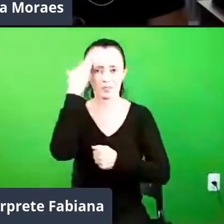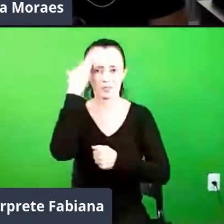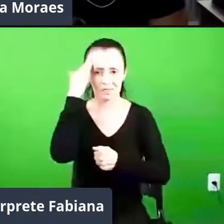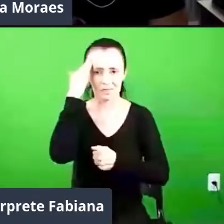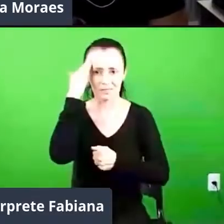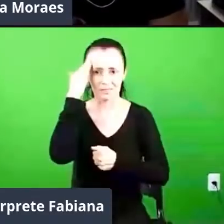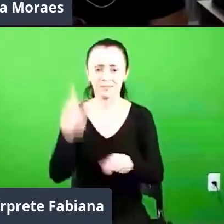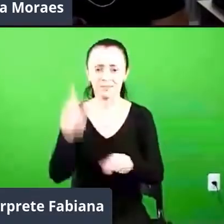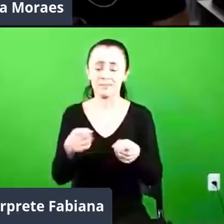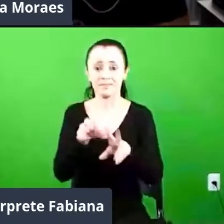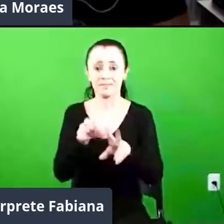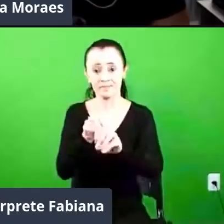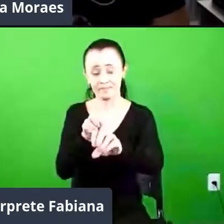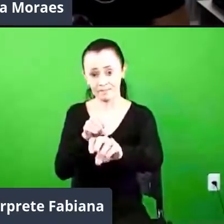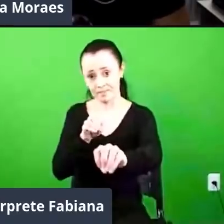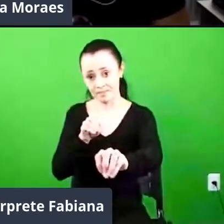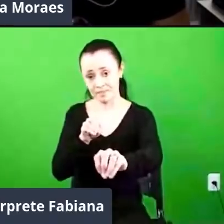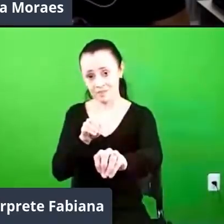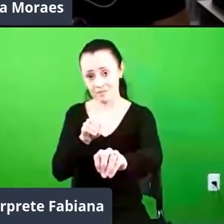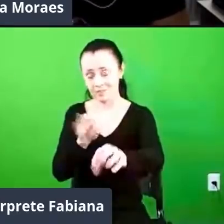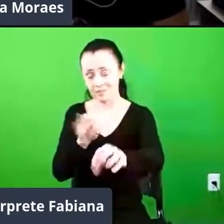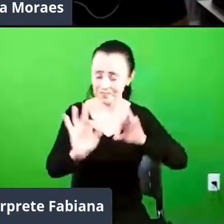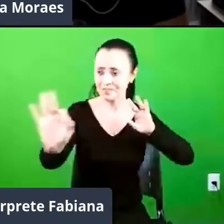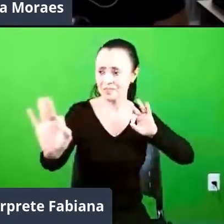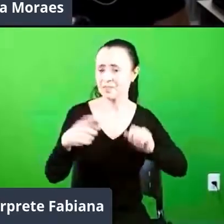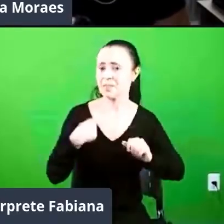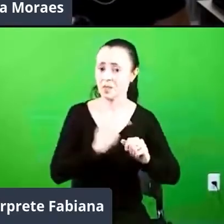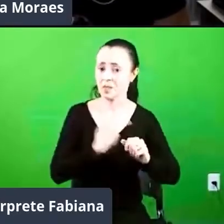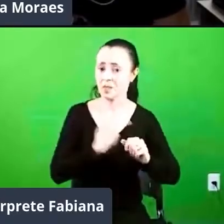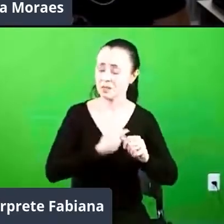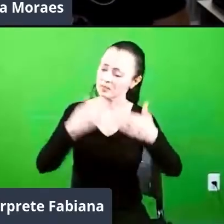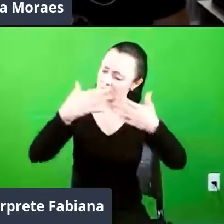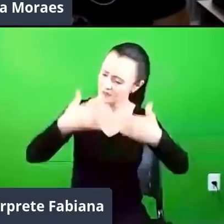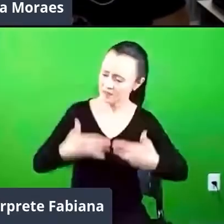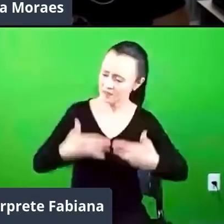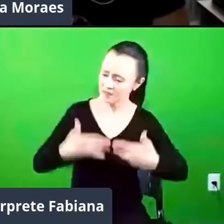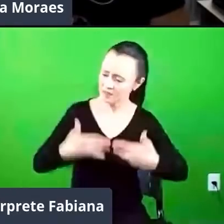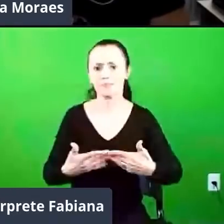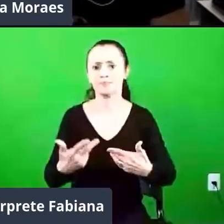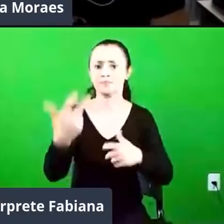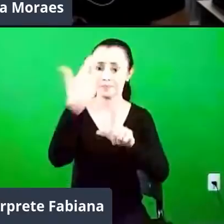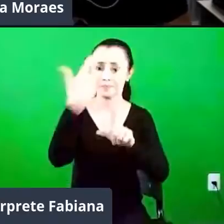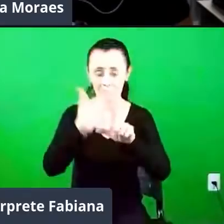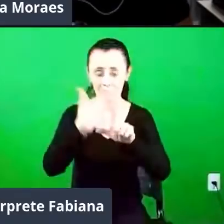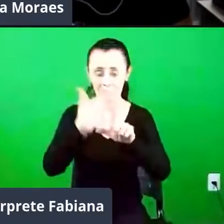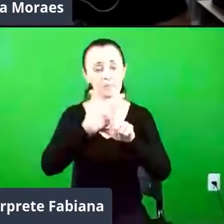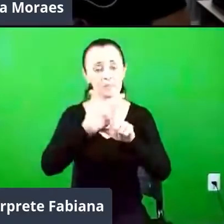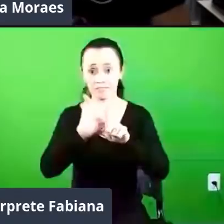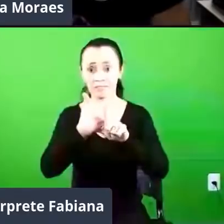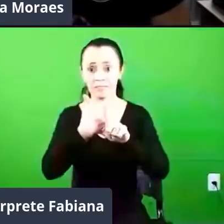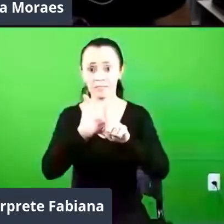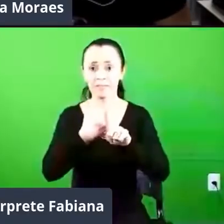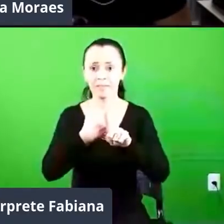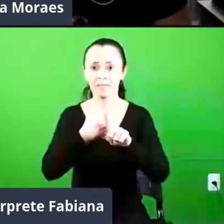remoto, nós explicamos, né? Gravamos nossa aula, estamos tendo várias